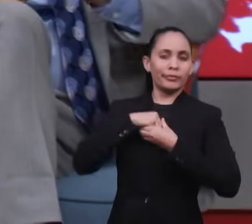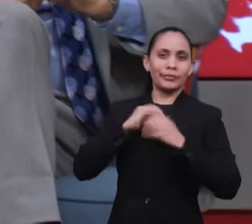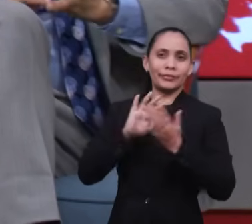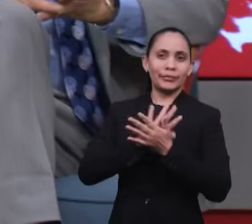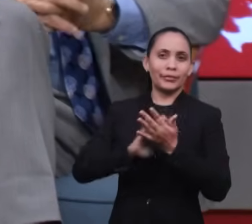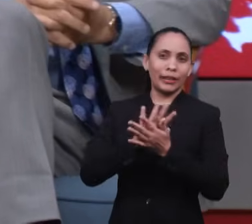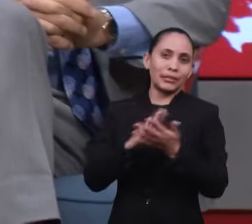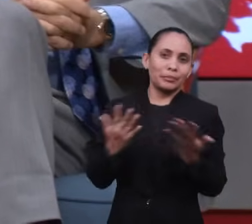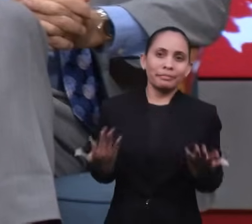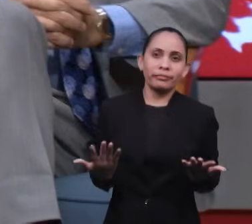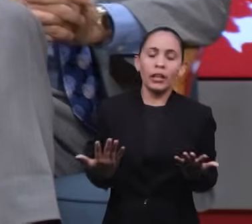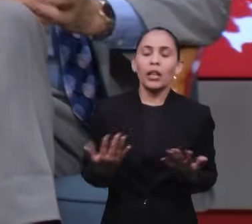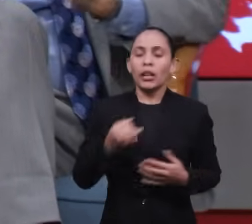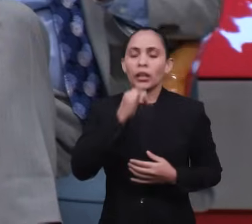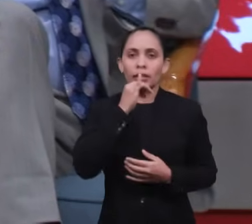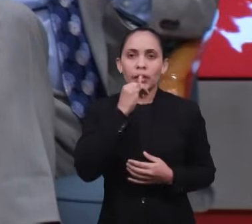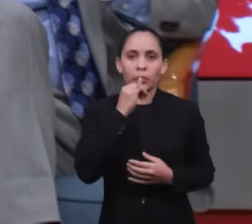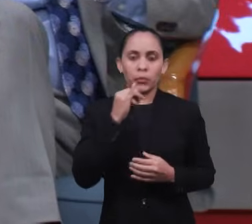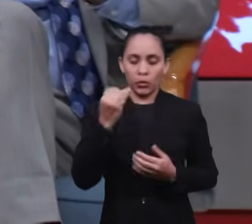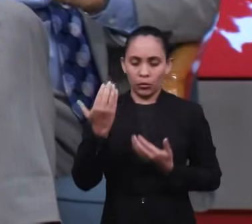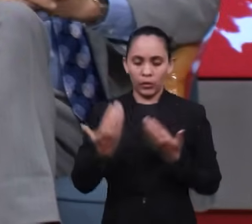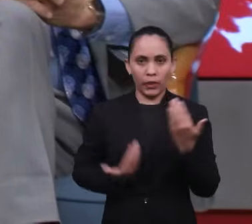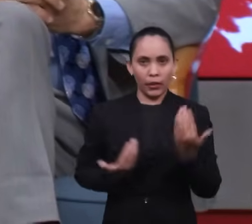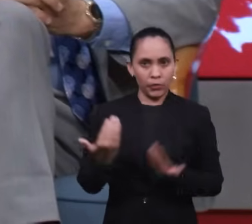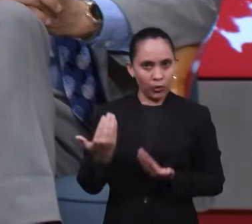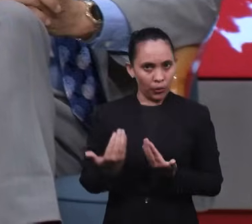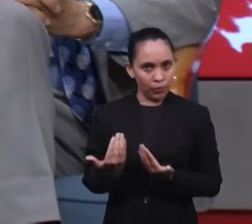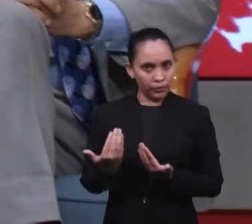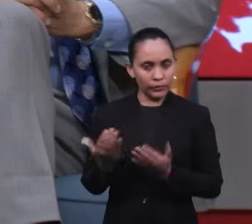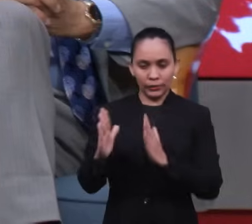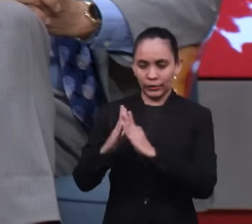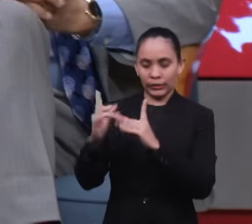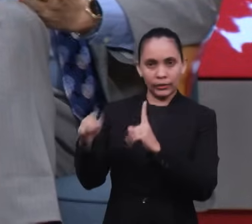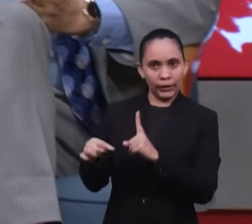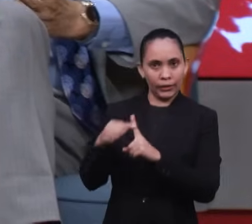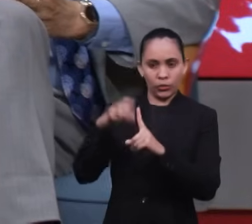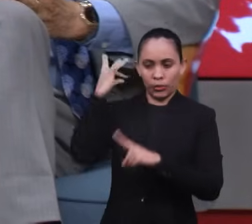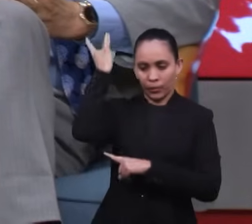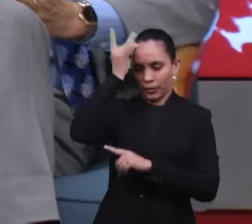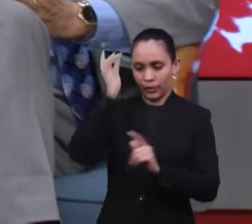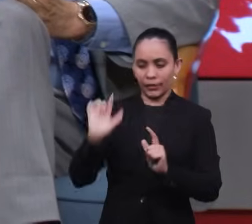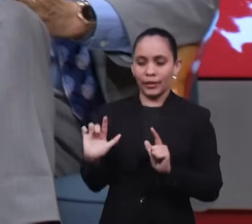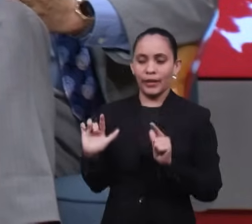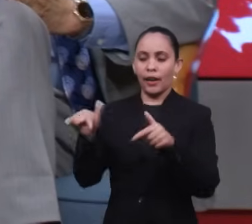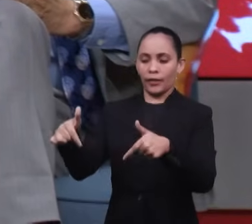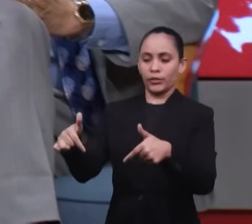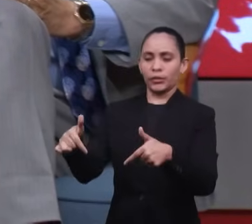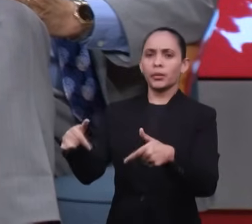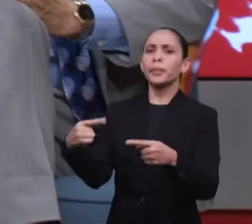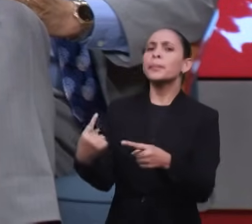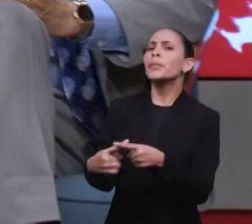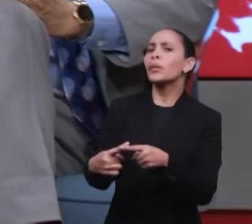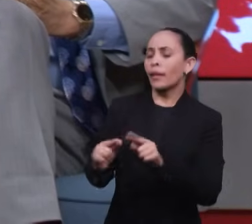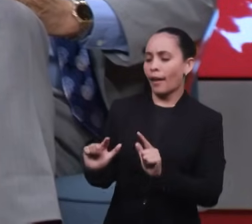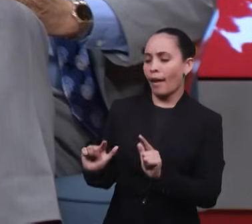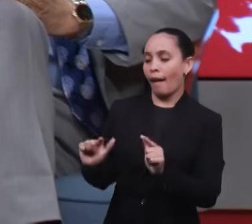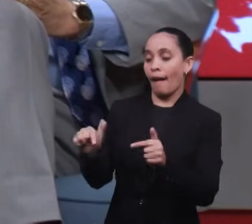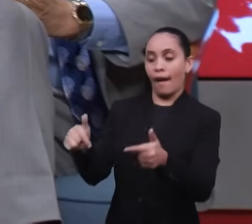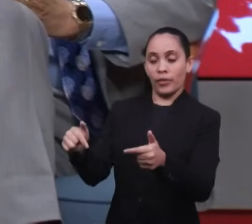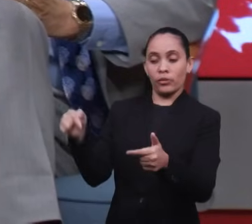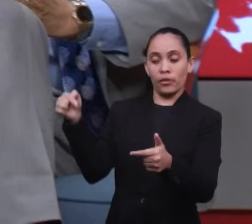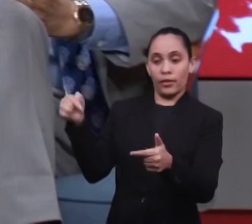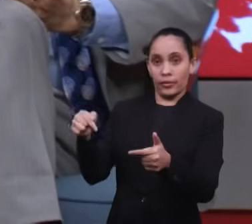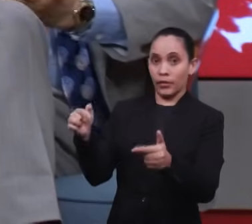Vamos lá. Na vida da igreja, o Espírito Santo opera. Por